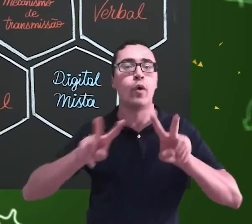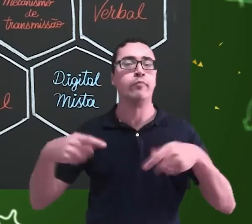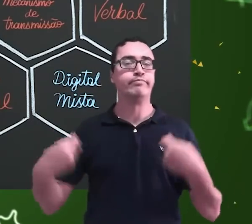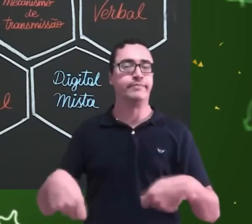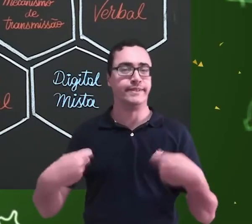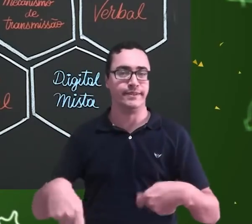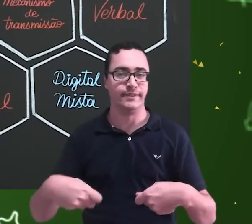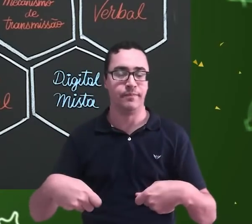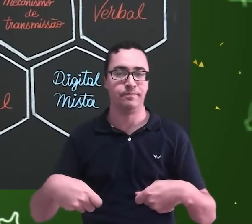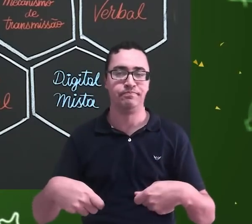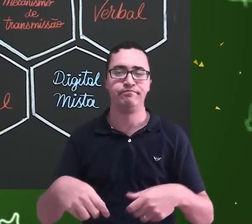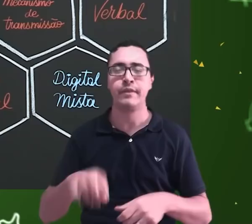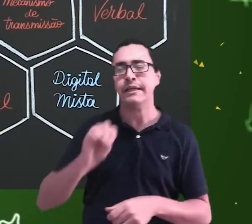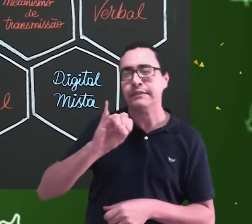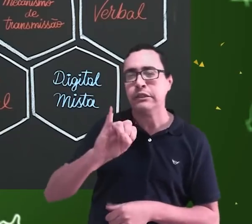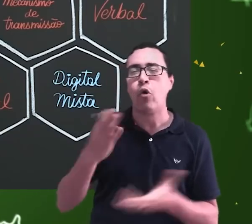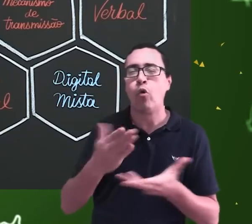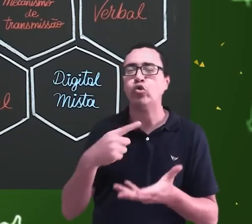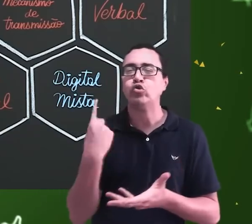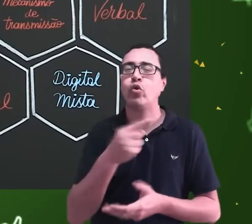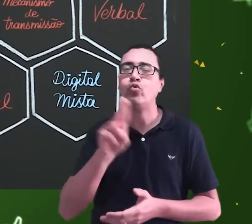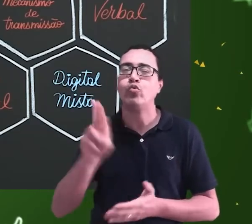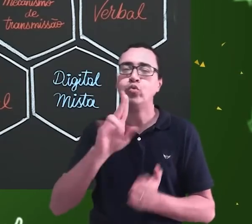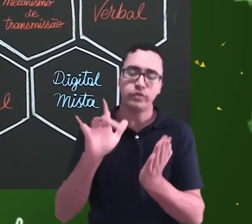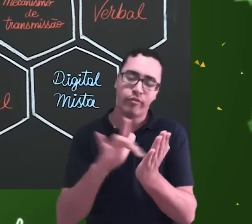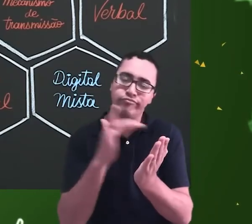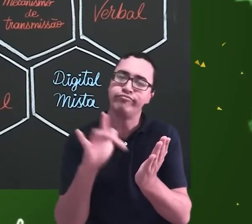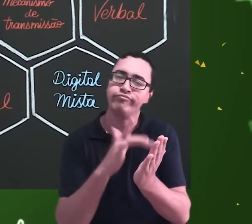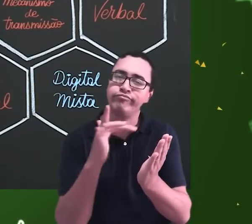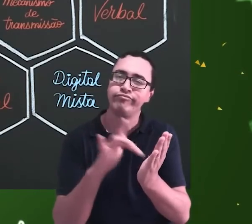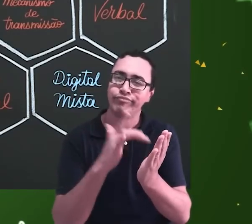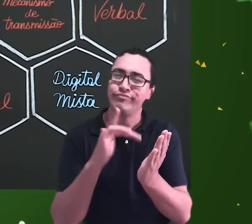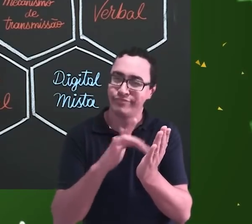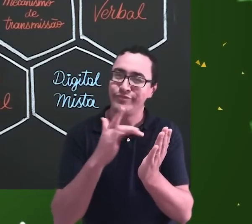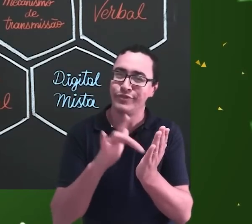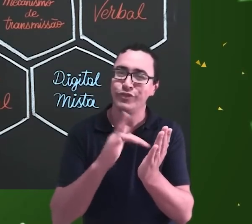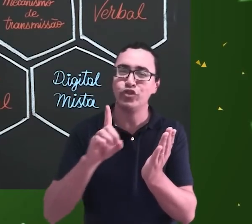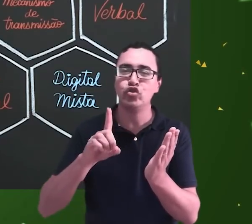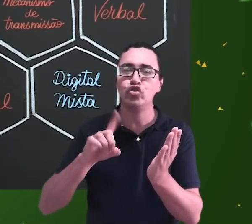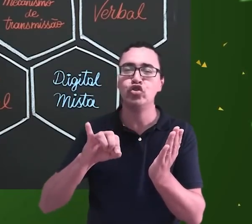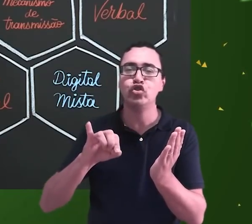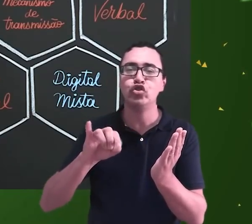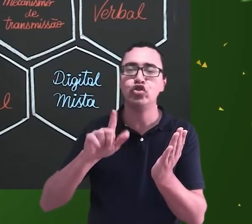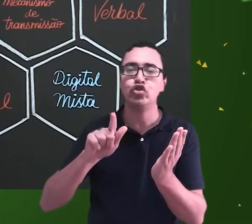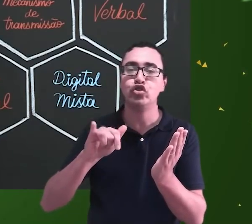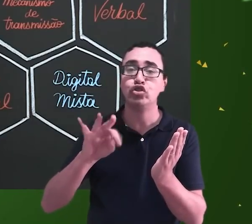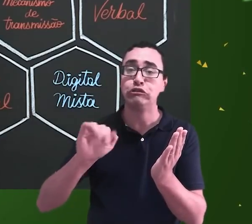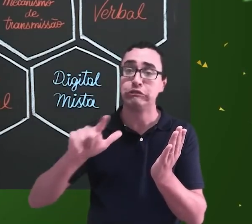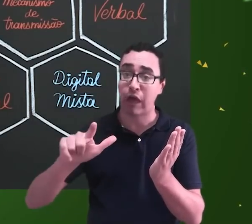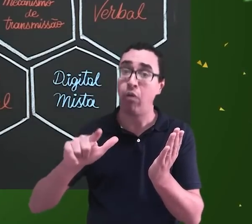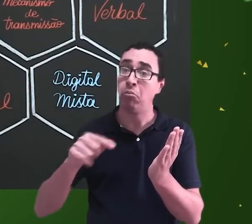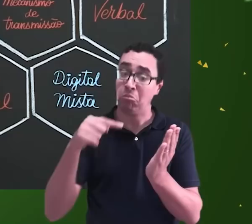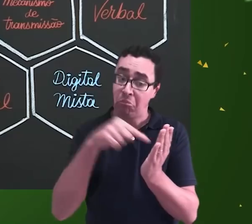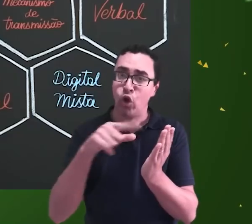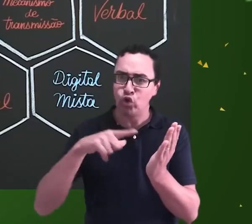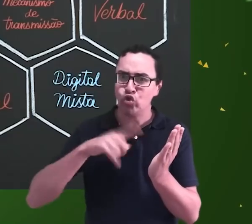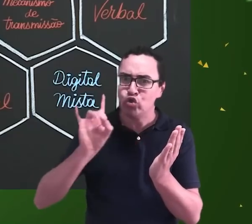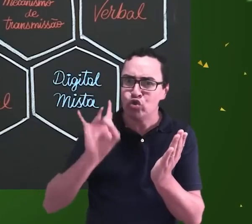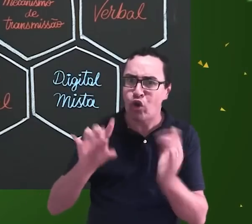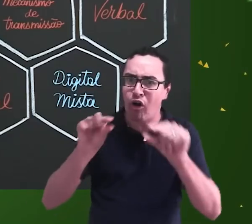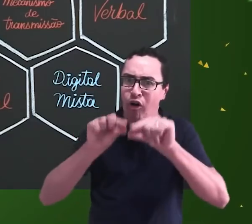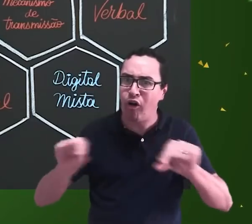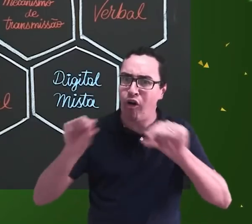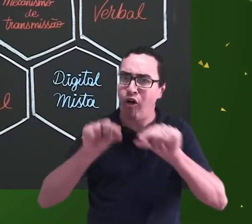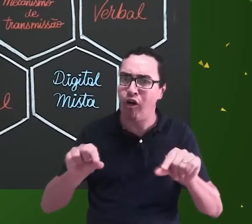Quando a gente faz uma comunicação hoje digital, por meio de um suporte eletrônico, a gente está utilizando não só um texto. Hoje uma imagem como essa